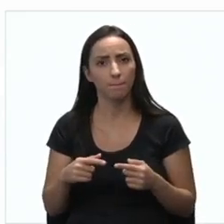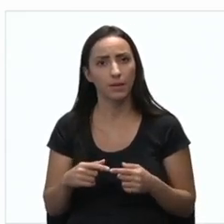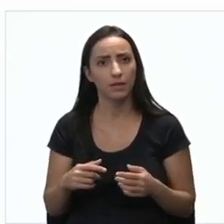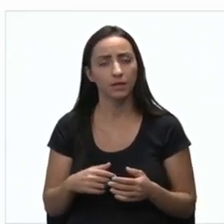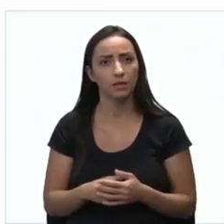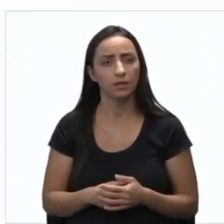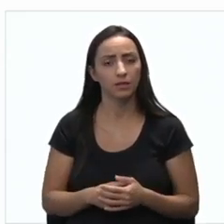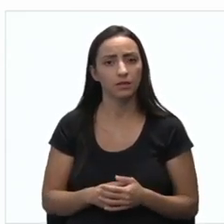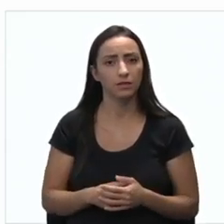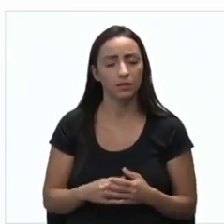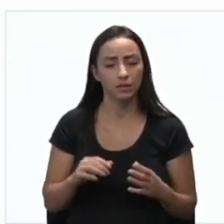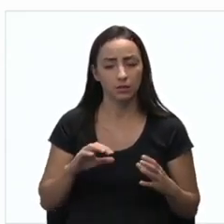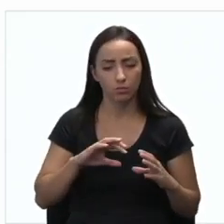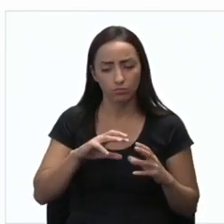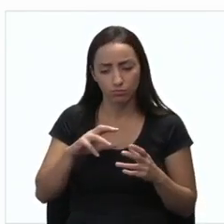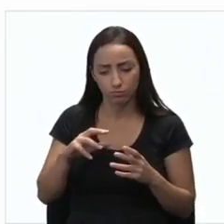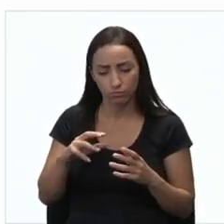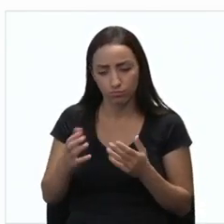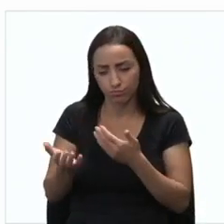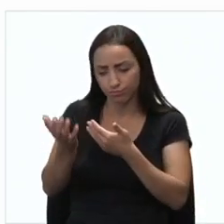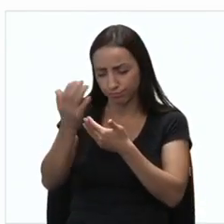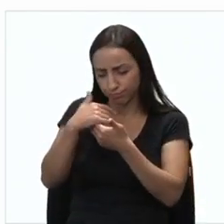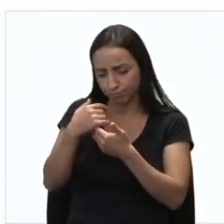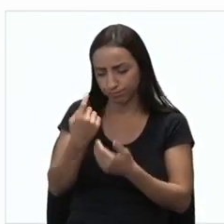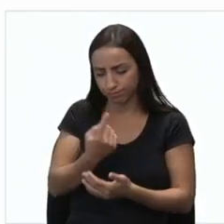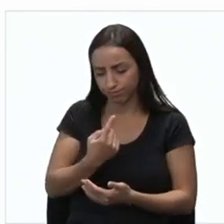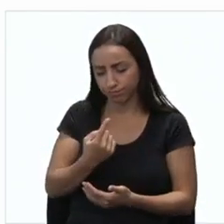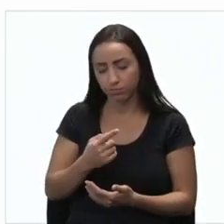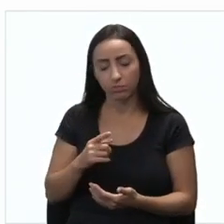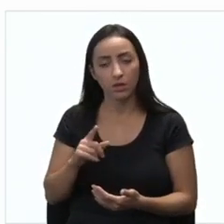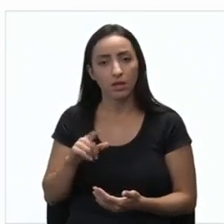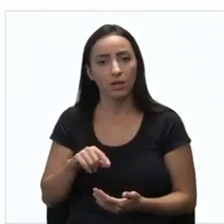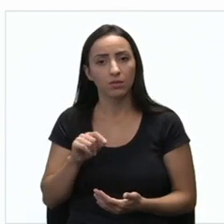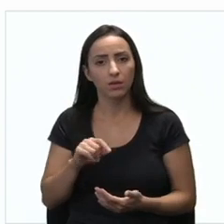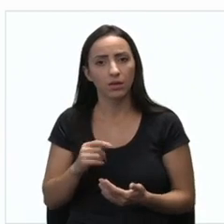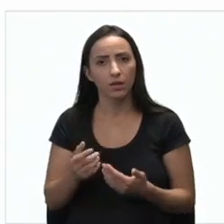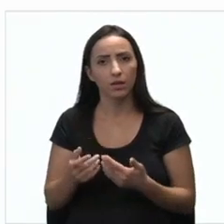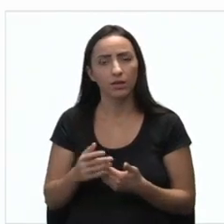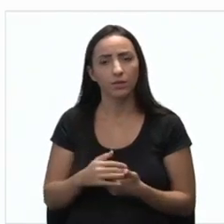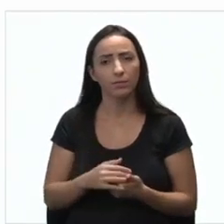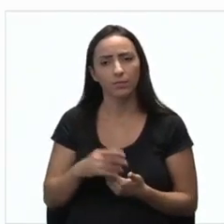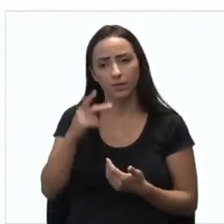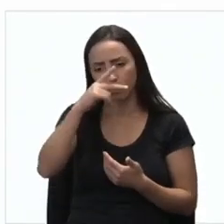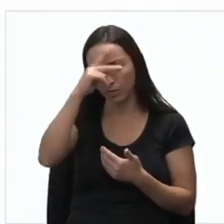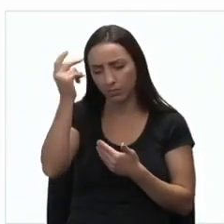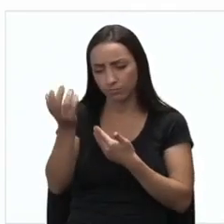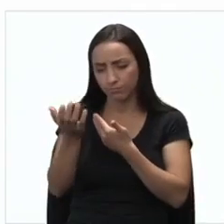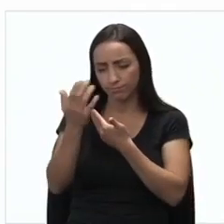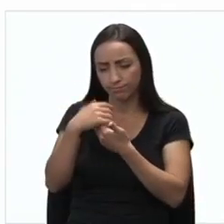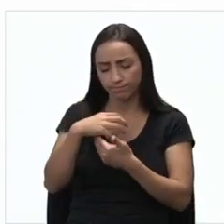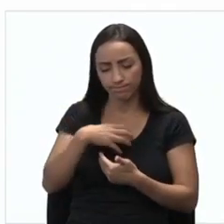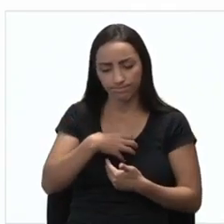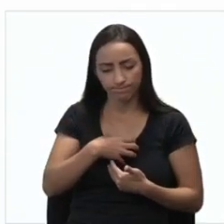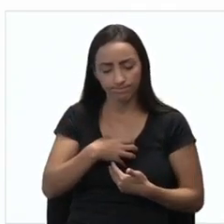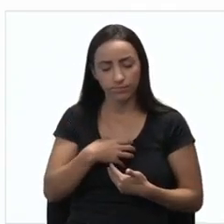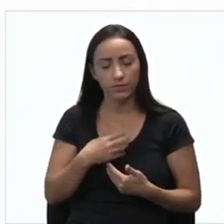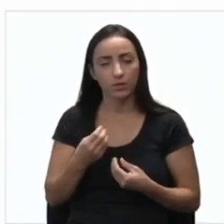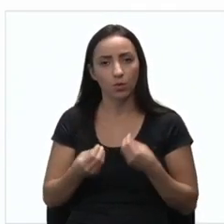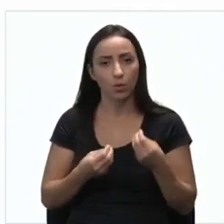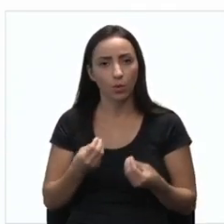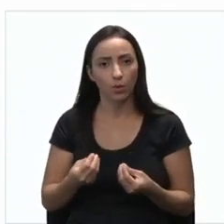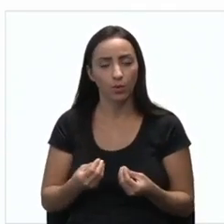mundo subjetivo do indivíduo. É a construção do mundo interior a partir da vivência com o